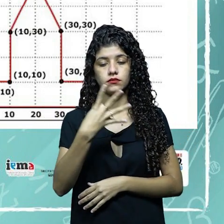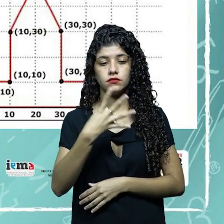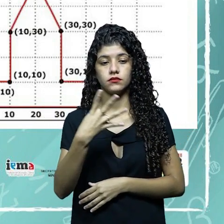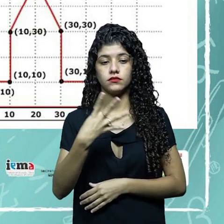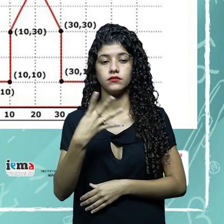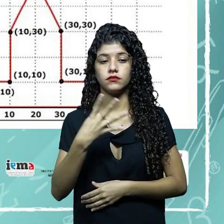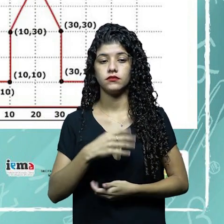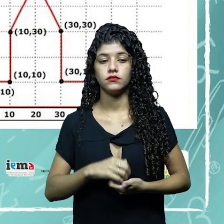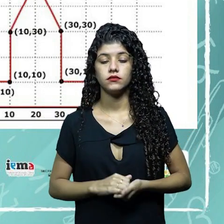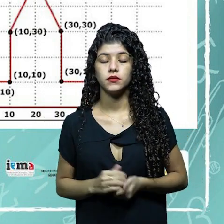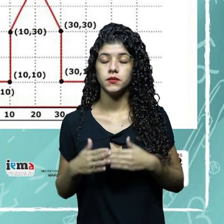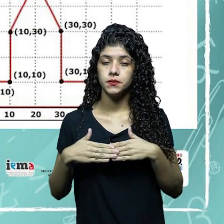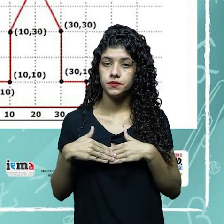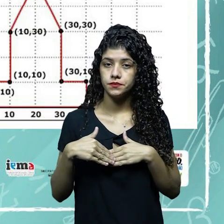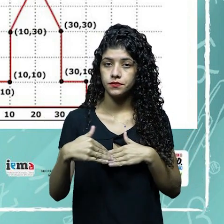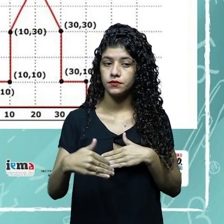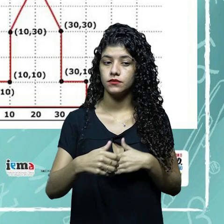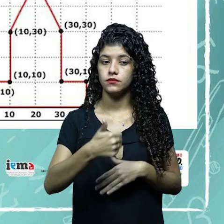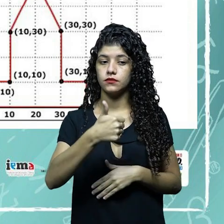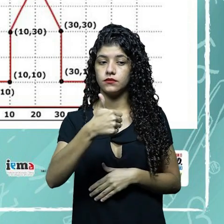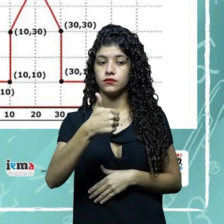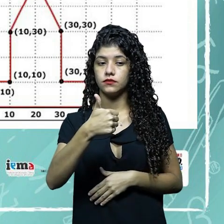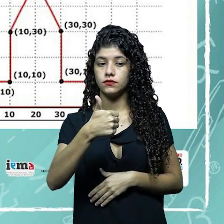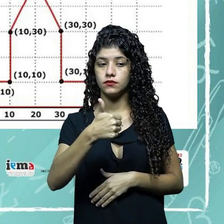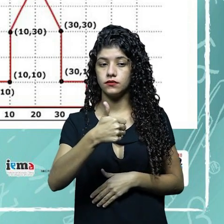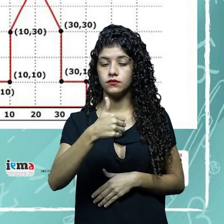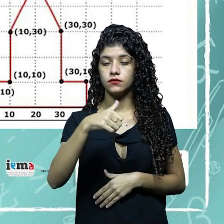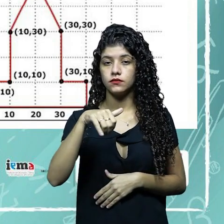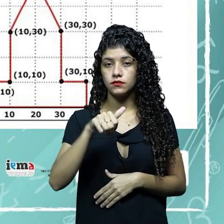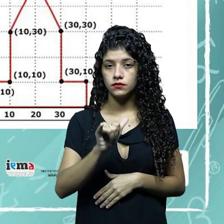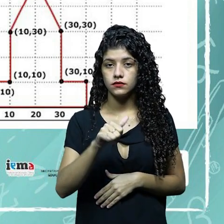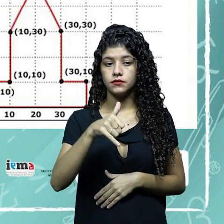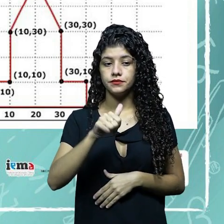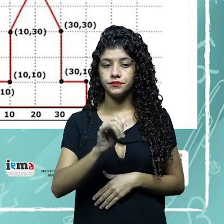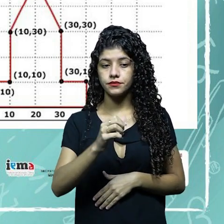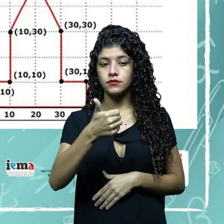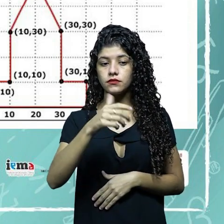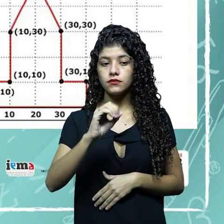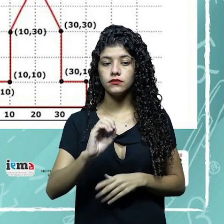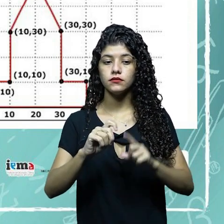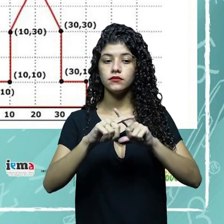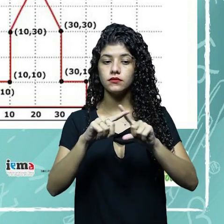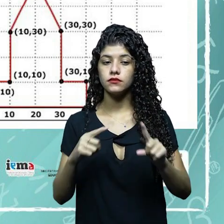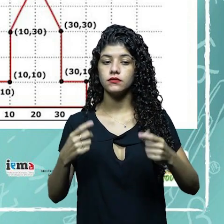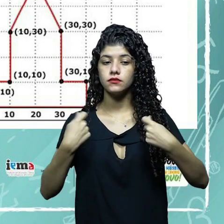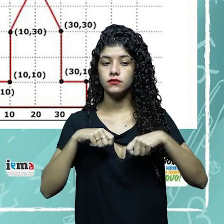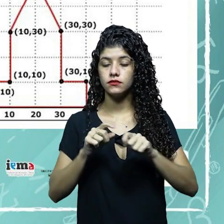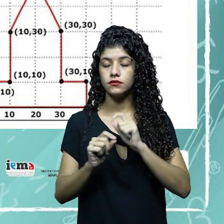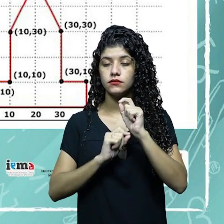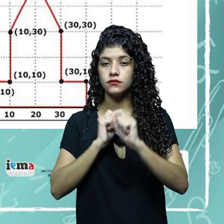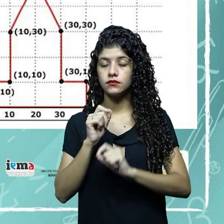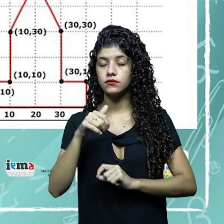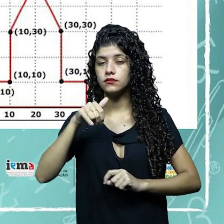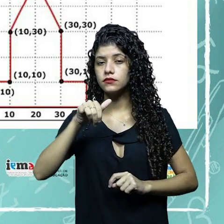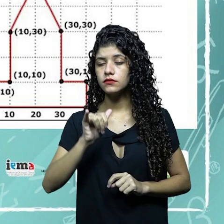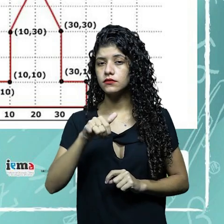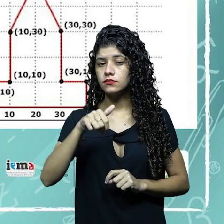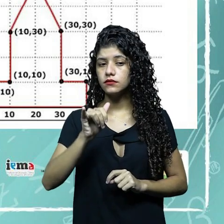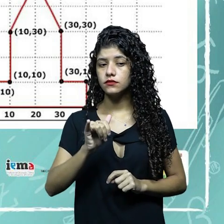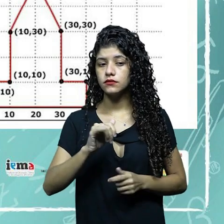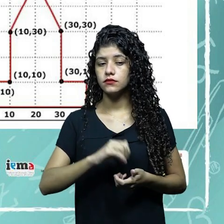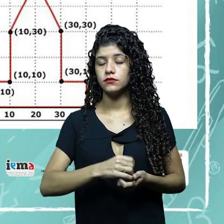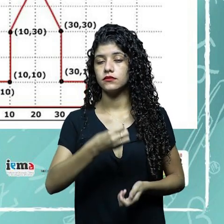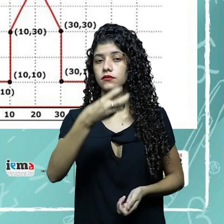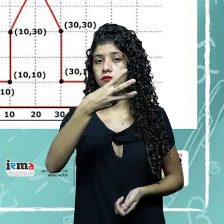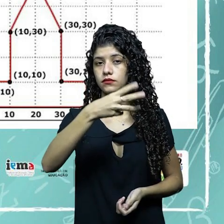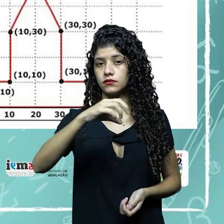no 10, no Y, eu continuo no 10, mas eu preciso dar uma direção para o Y. Aí eu coloquei 30 casas, tá? Então